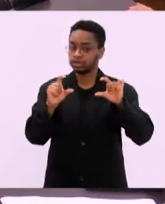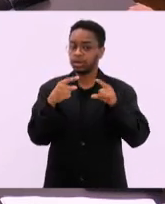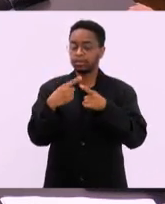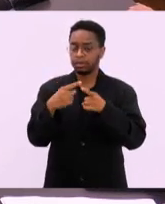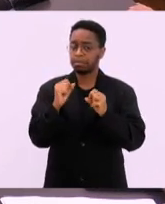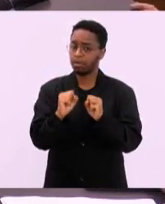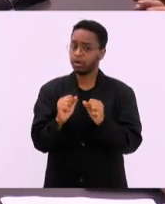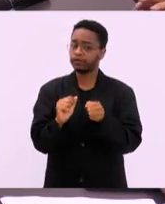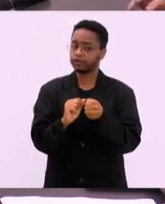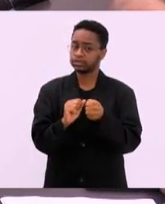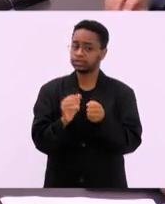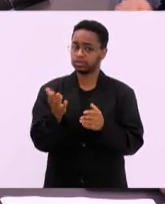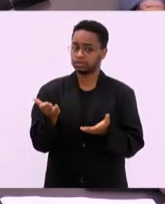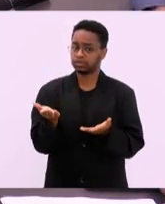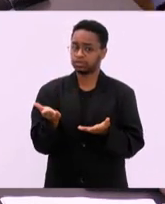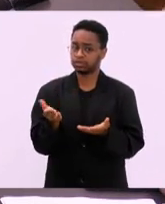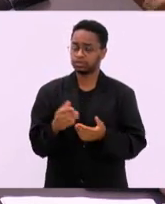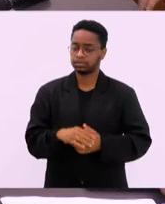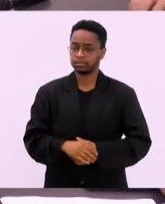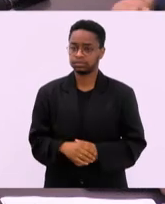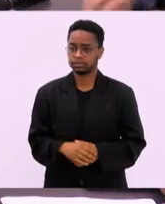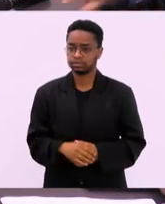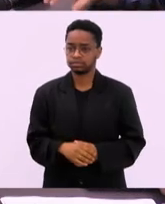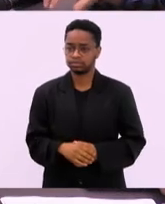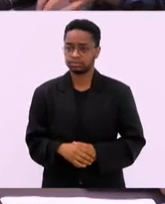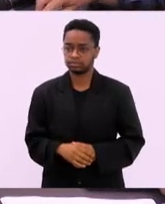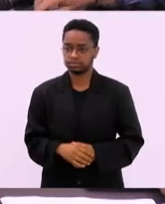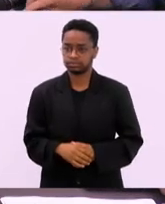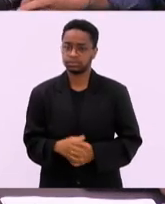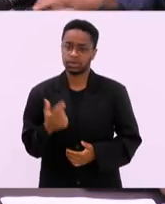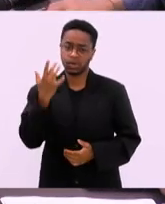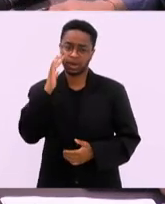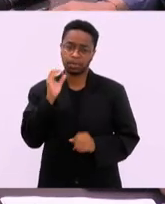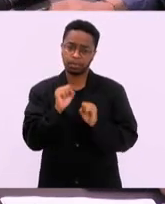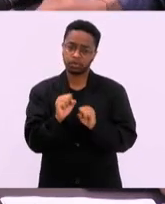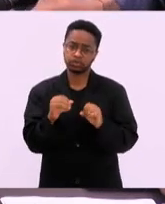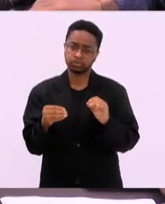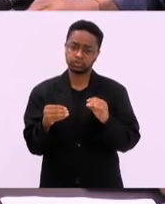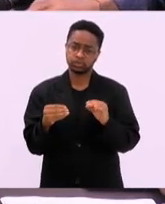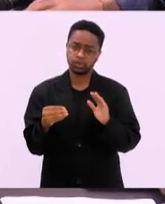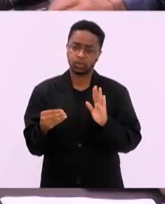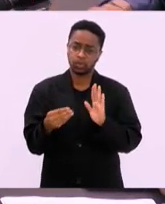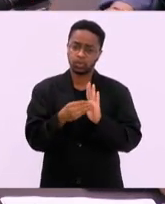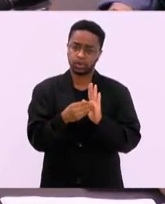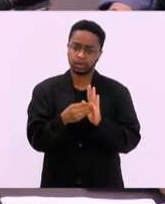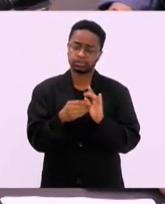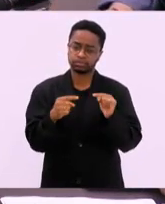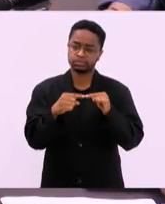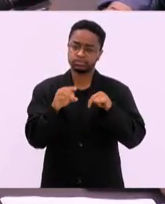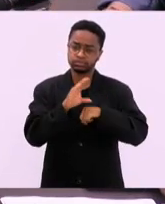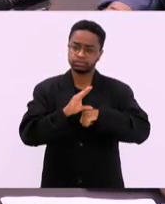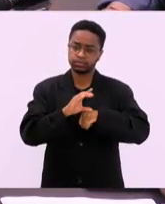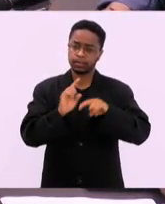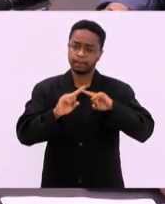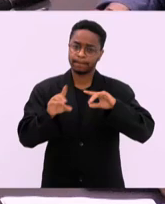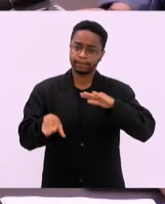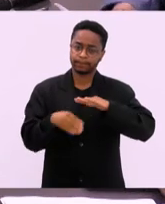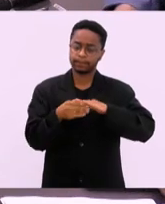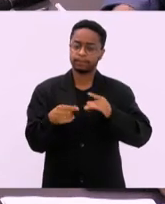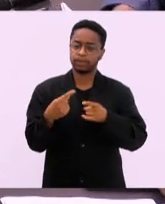isso. Bom, a Vossa Excelência pode não aparecer pela constitucionalidade com emenda, para deixar claro, das instituições citadas